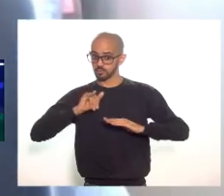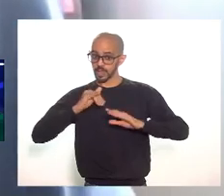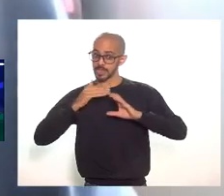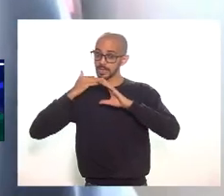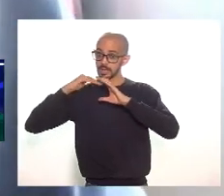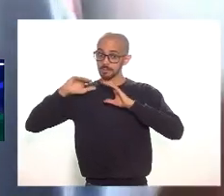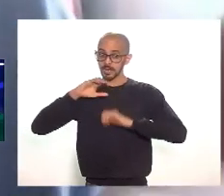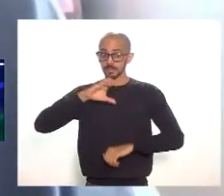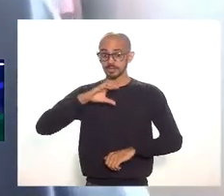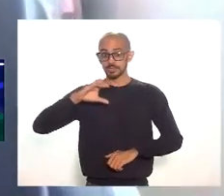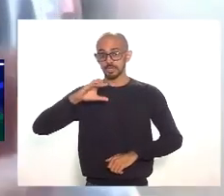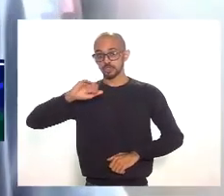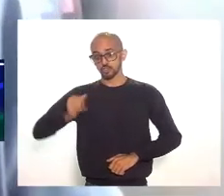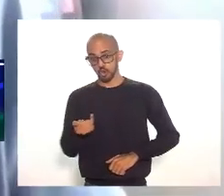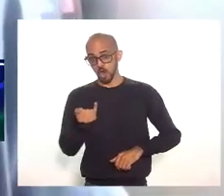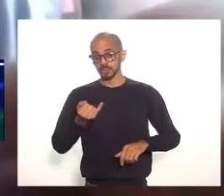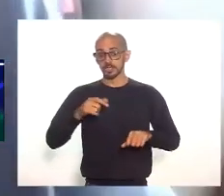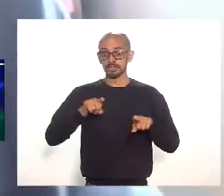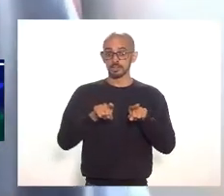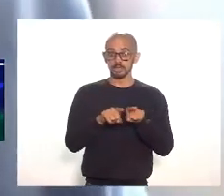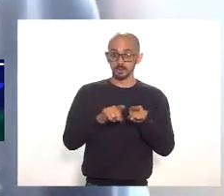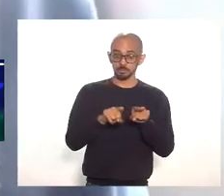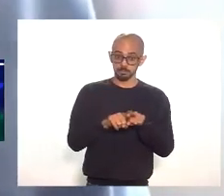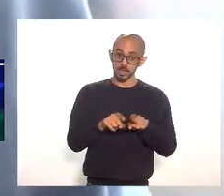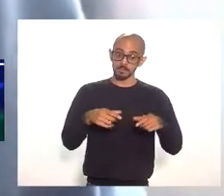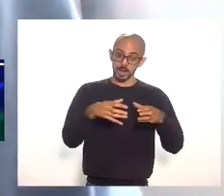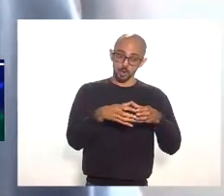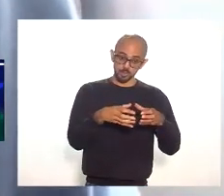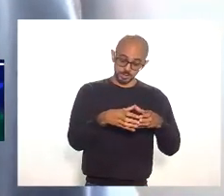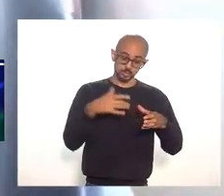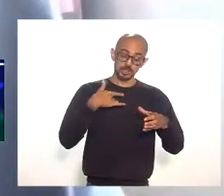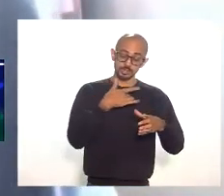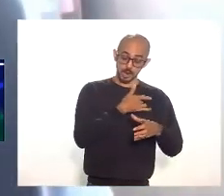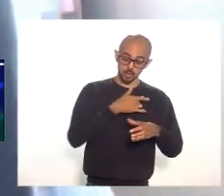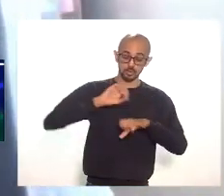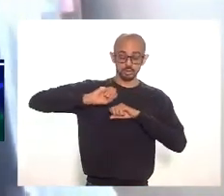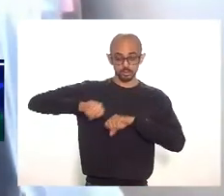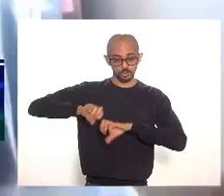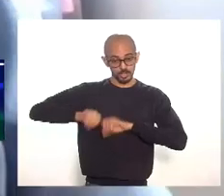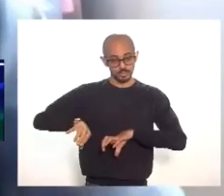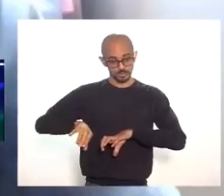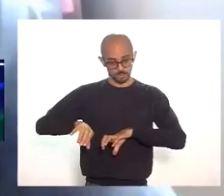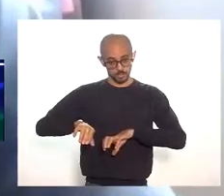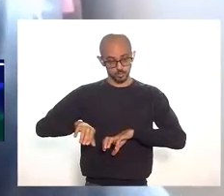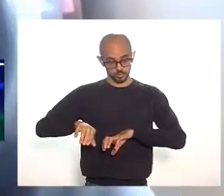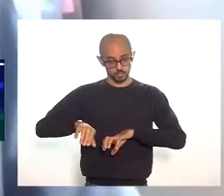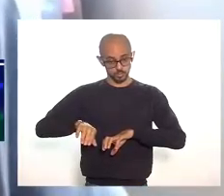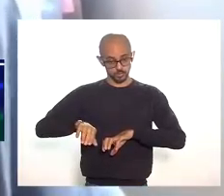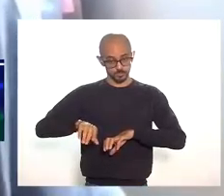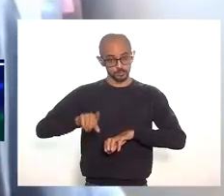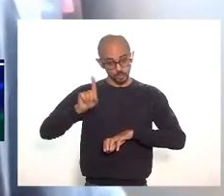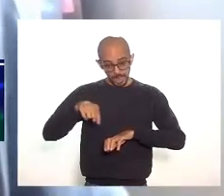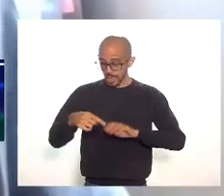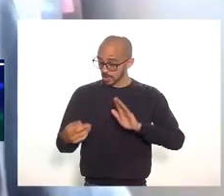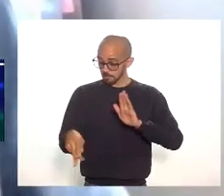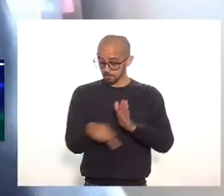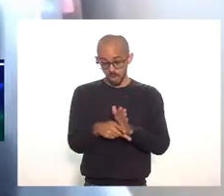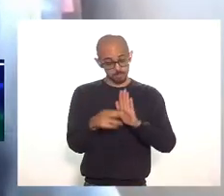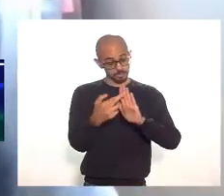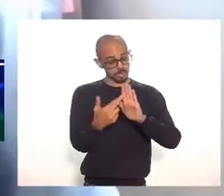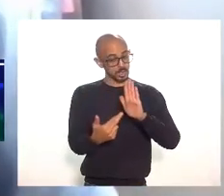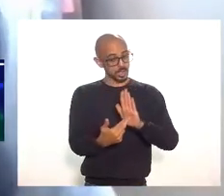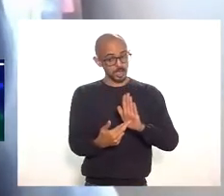Justiça e às comissões pertinentes, no caso, à saúde e à educação. Então, isso é regimental,